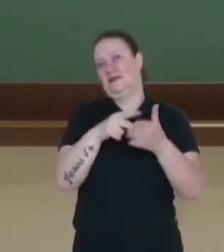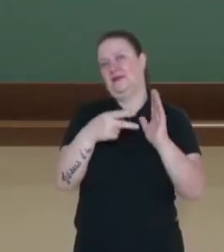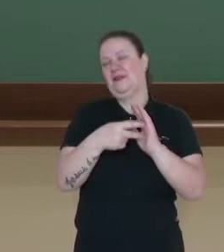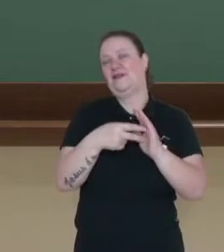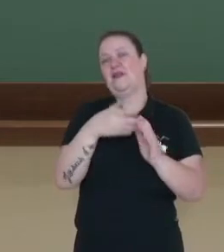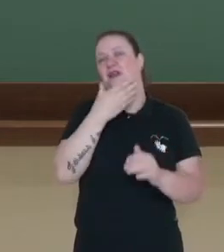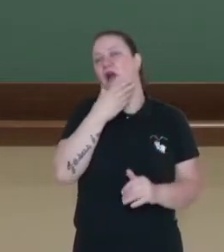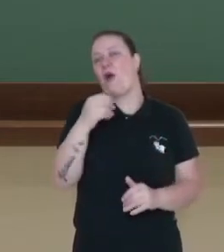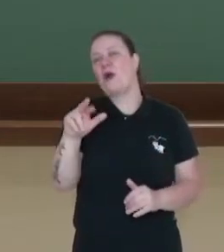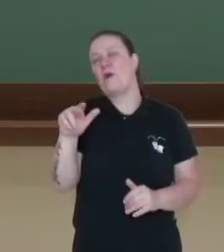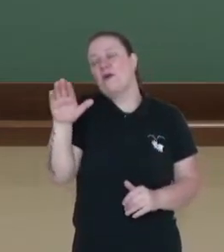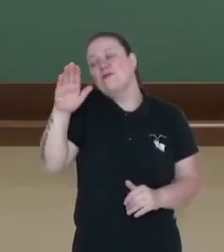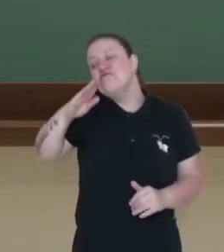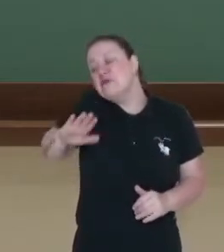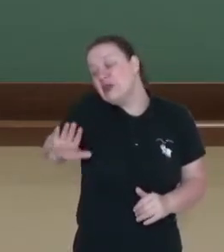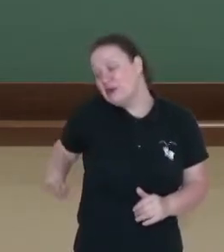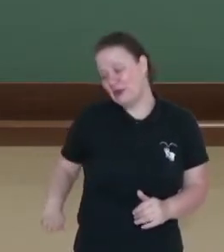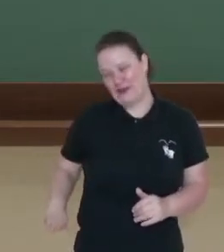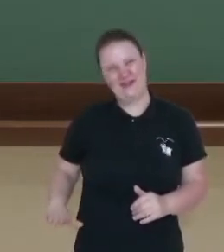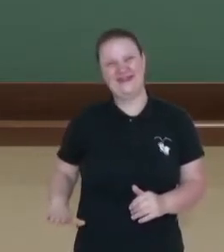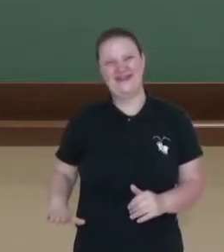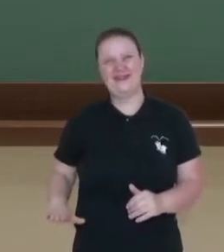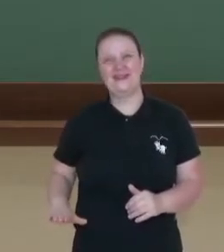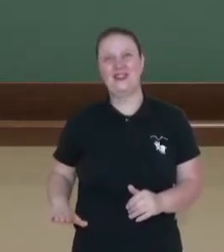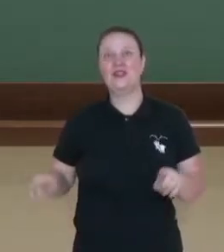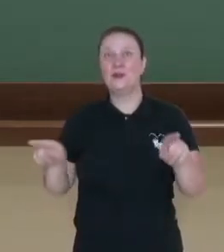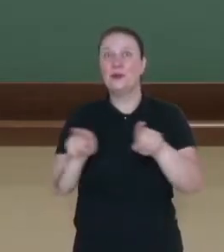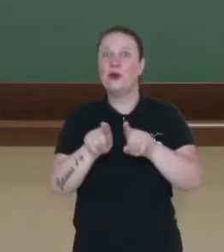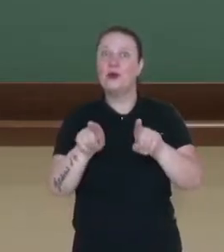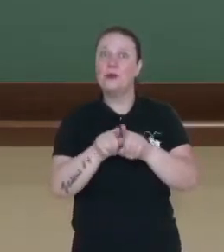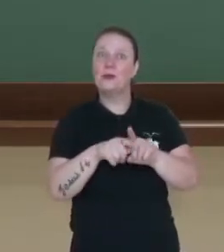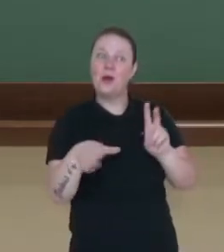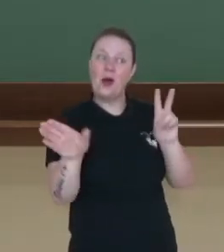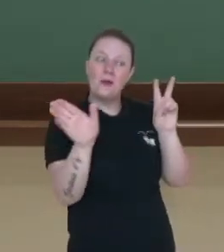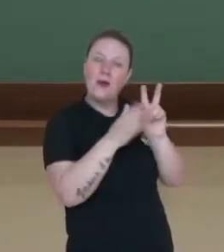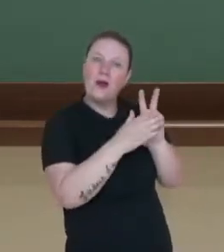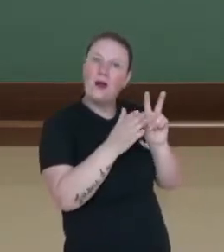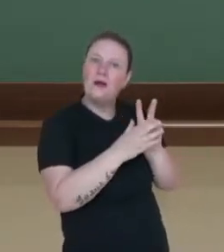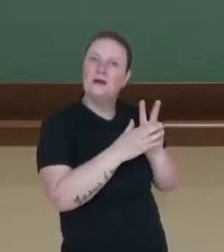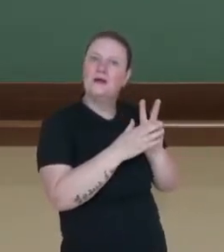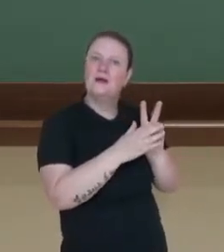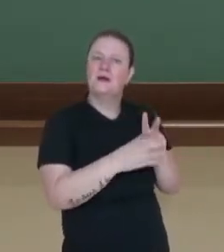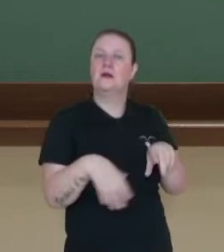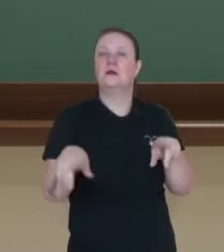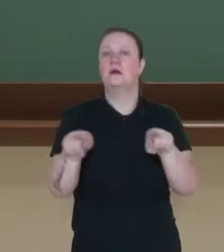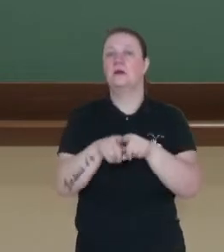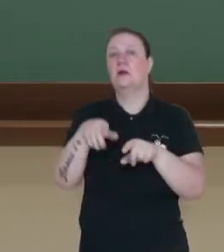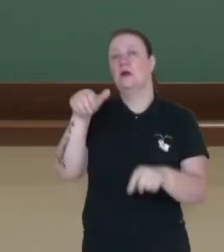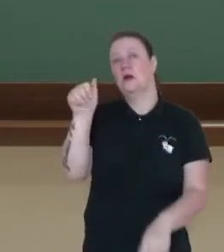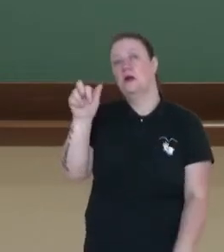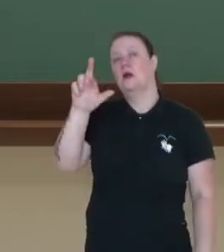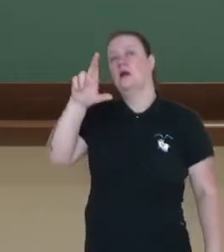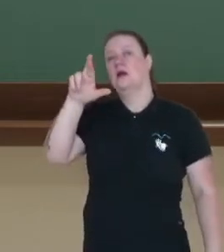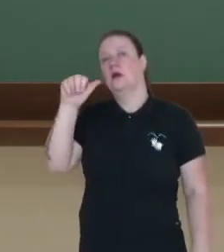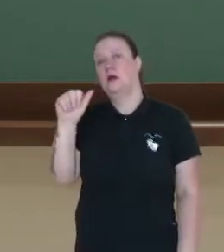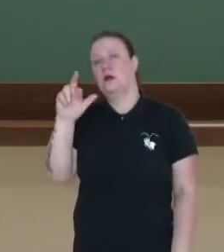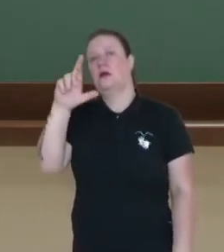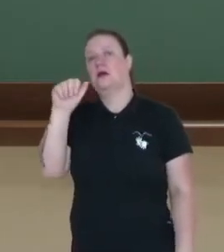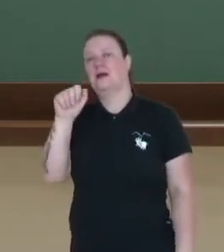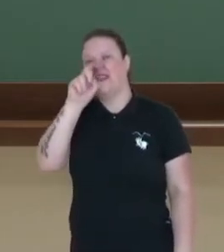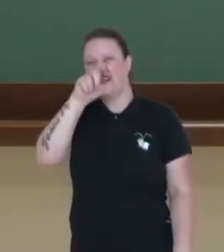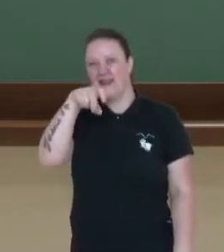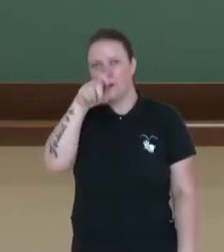quitanda, quiabo, algumas palavras de origem indígena, né? Arara, Araraquara, alguns nomes